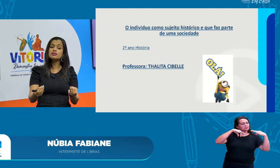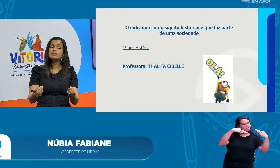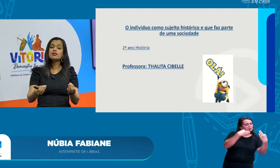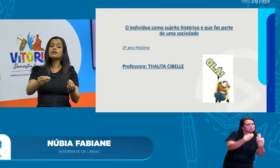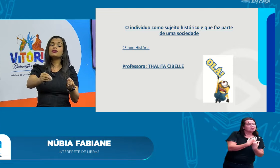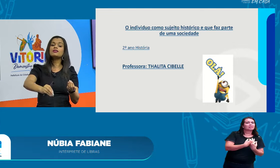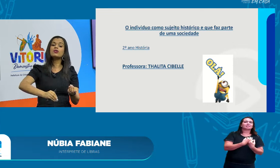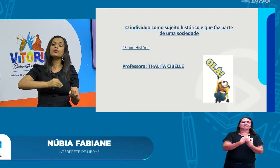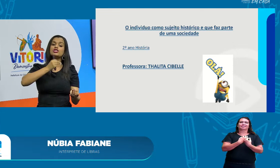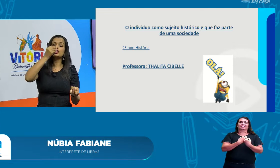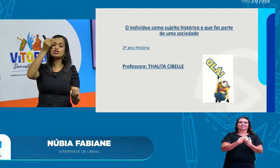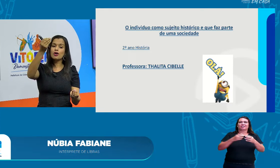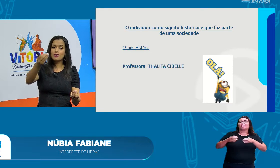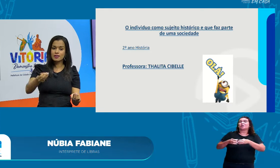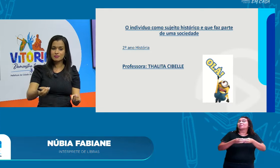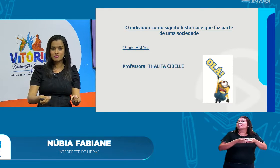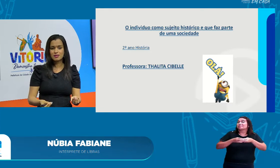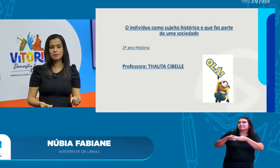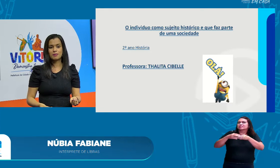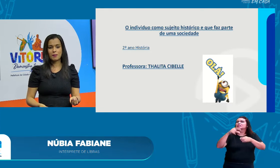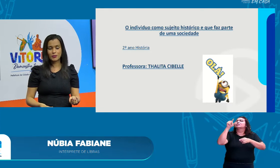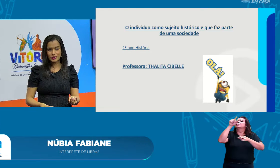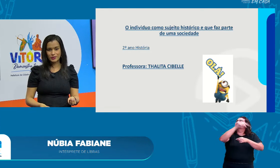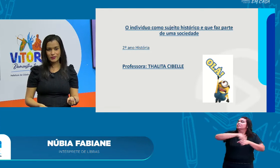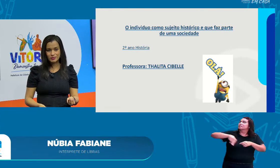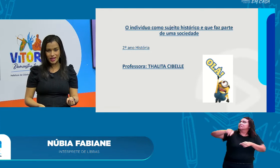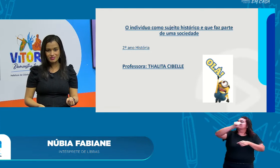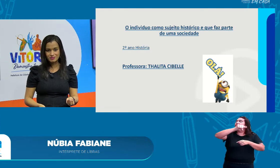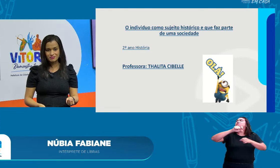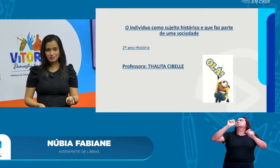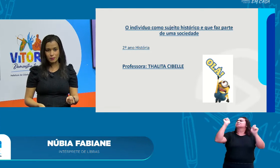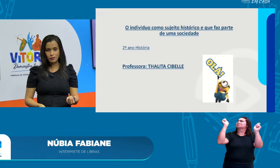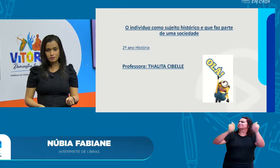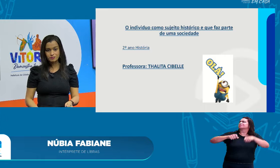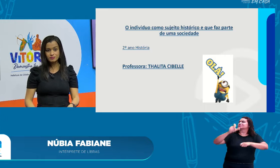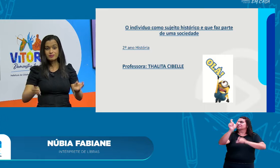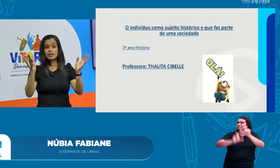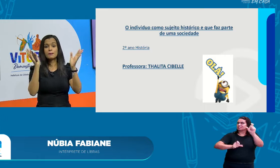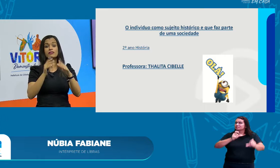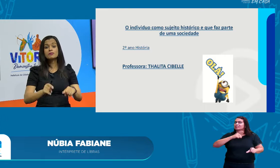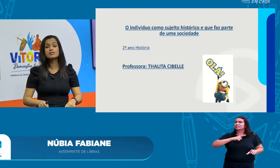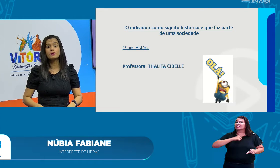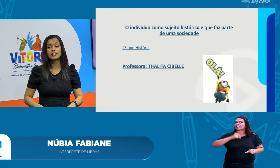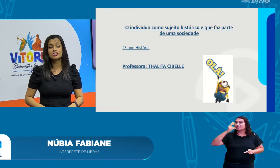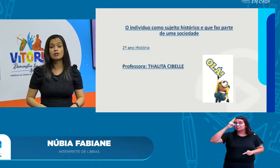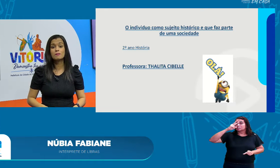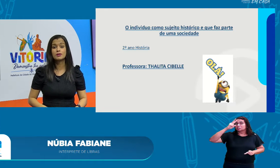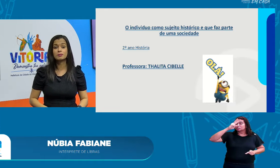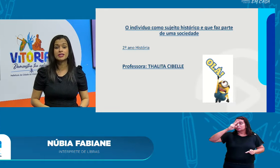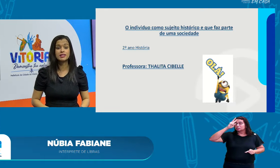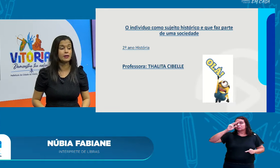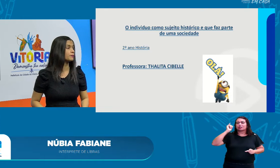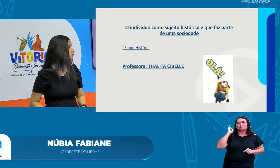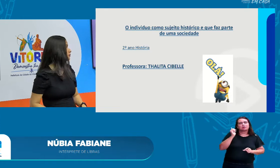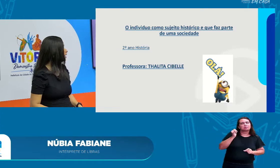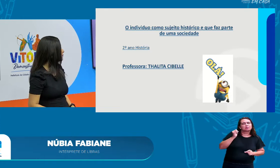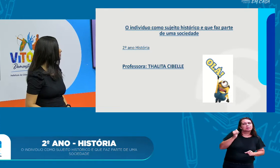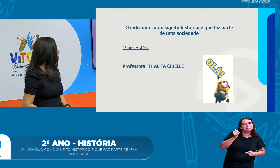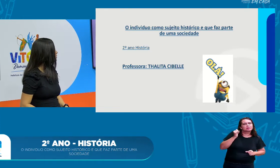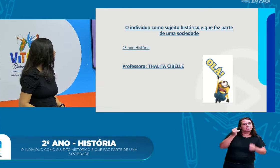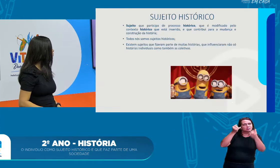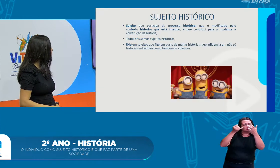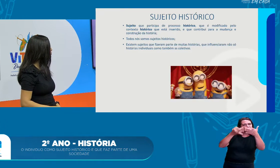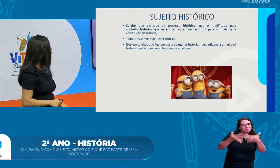indivíduo, sim, que tem uma história para poder contar, tá bom? Mas vamos embora que a gente não pode perder tempo. Vamos